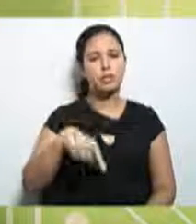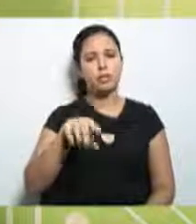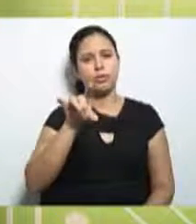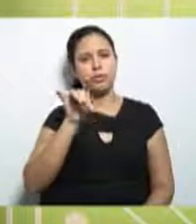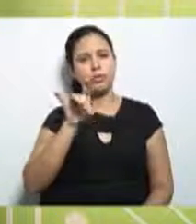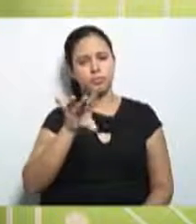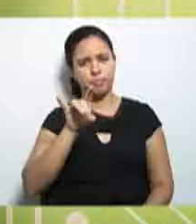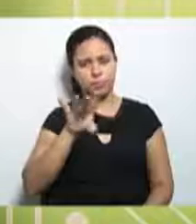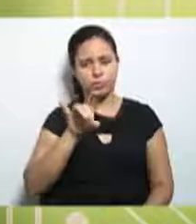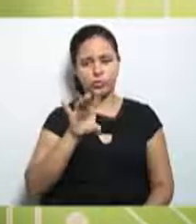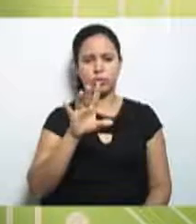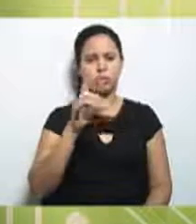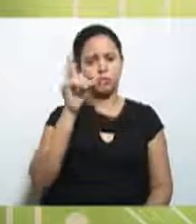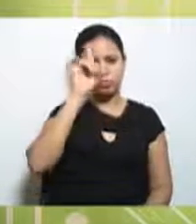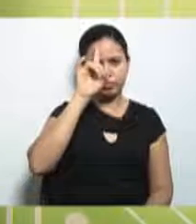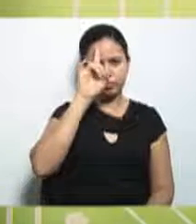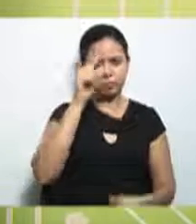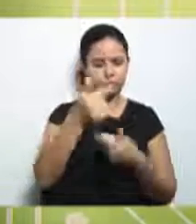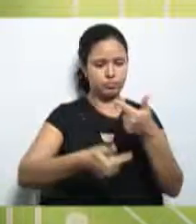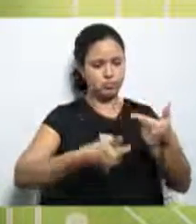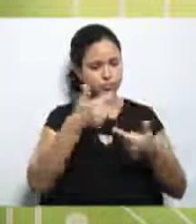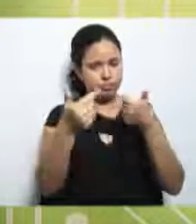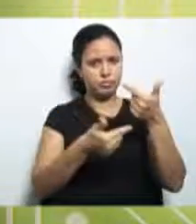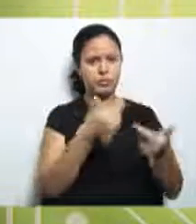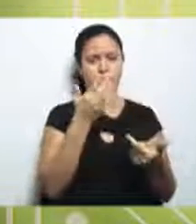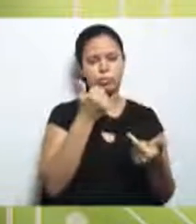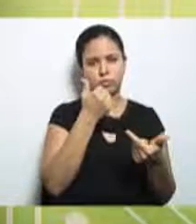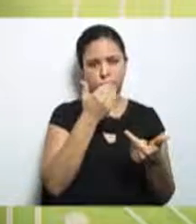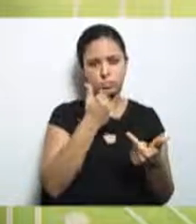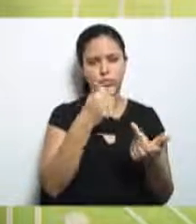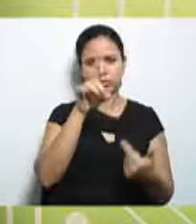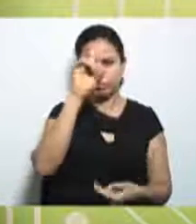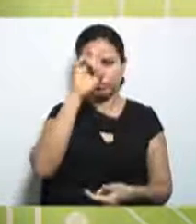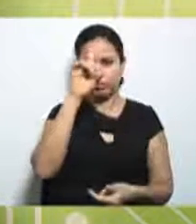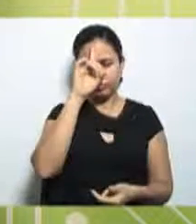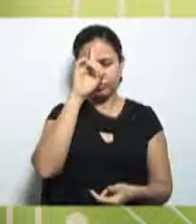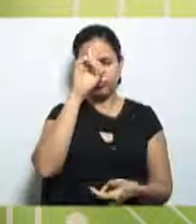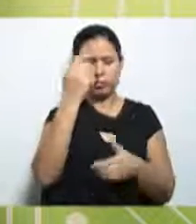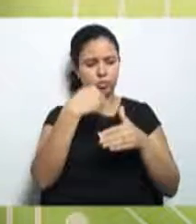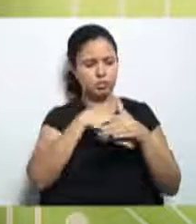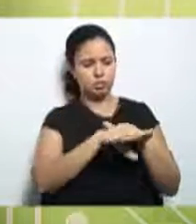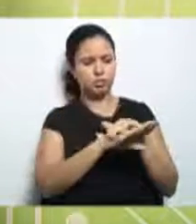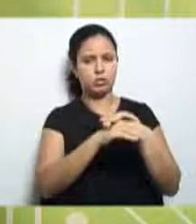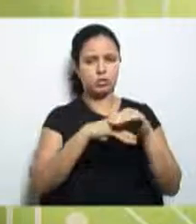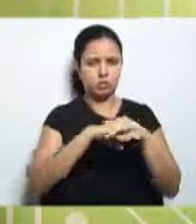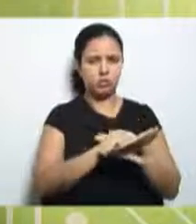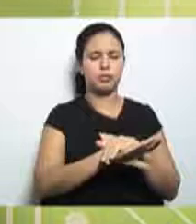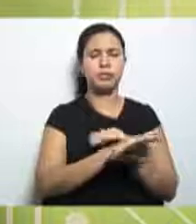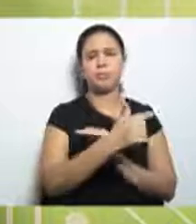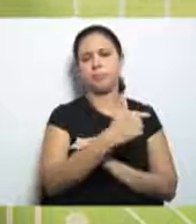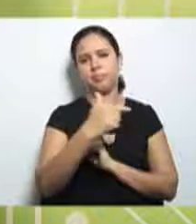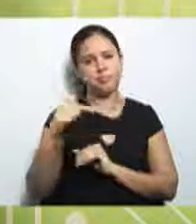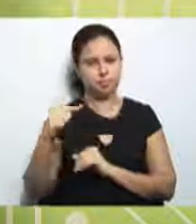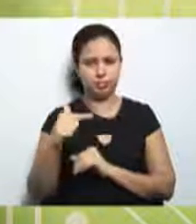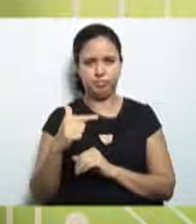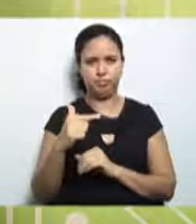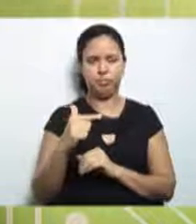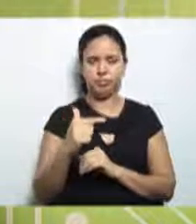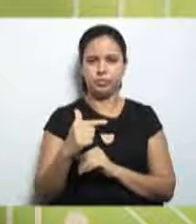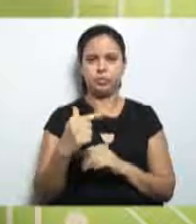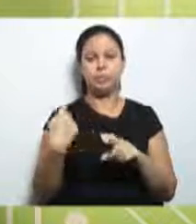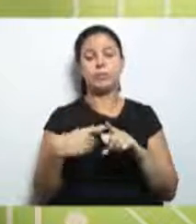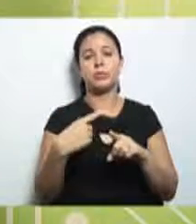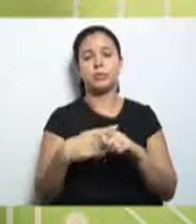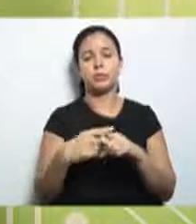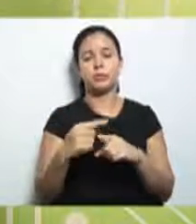não se produzia excedente, justamente porque não tinha propriedade, não tinha aquilo que é meu, aquilo que é do outro,